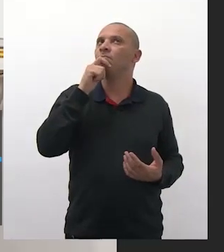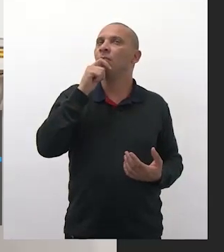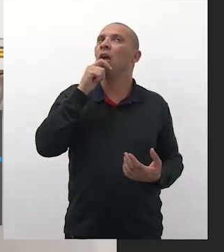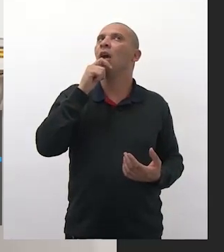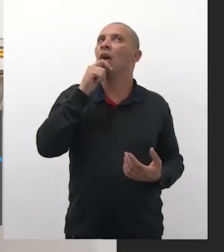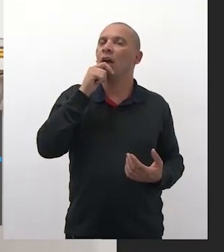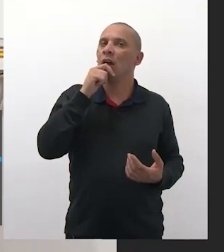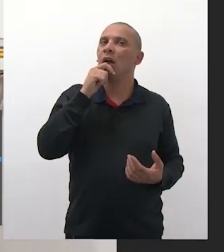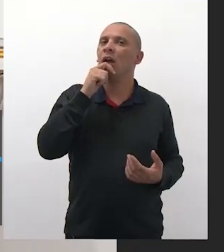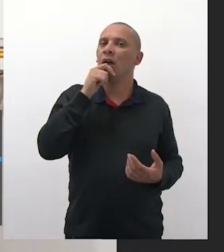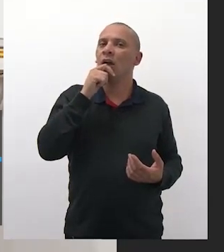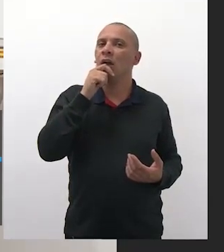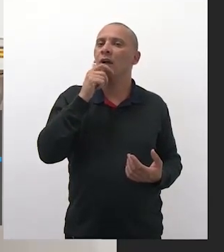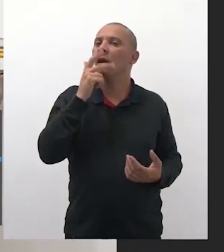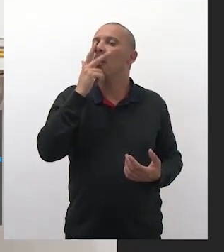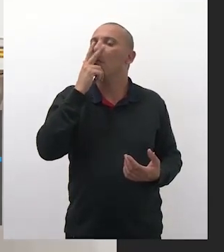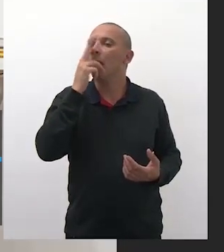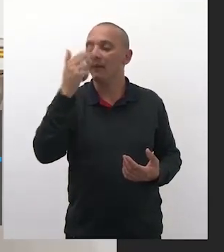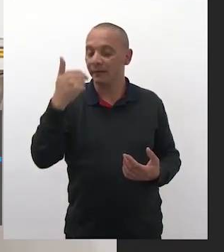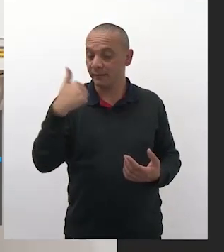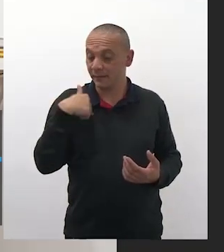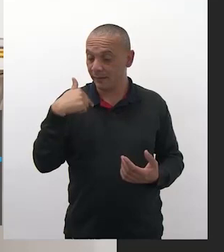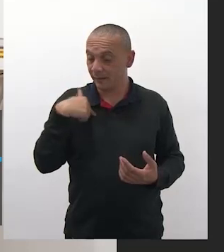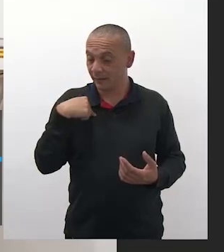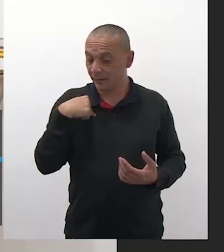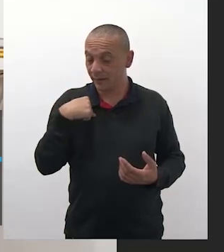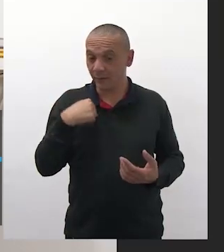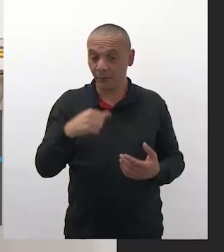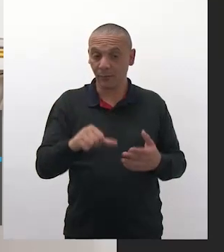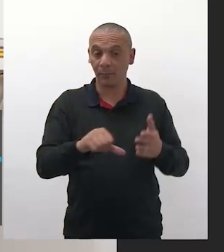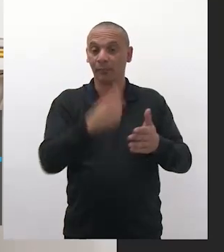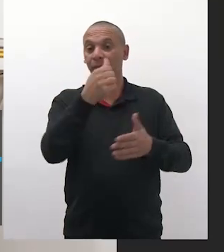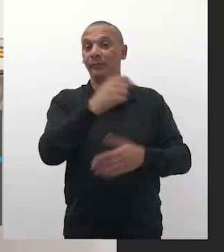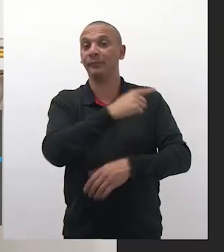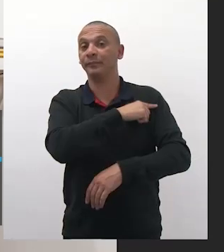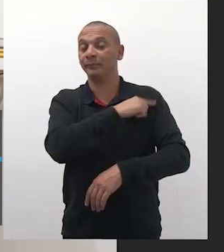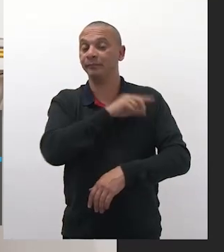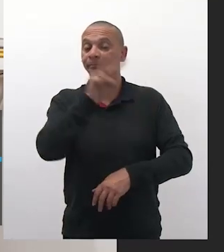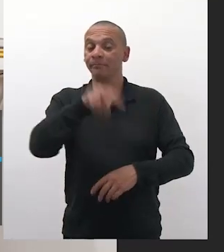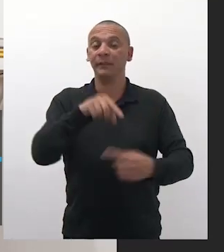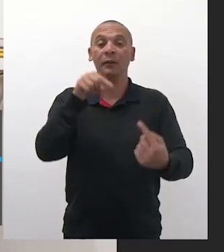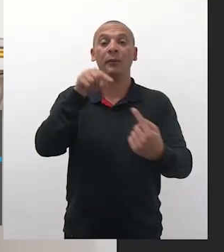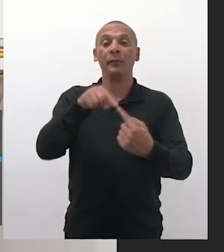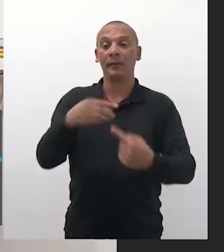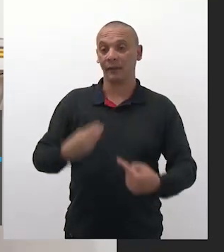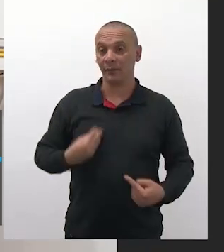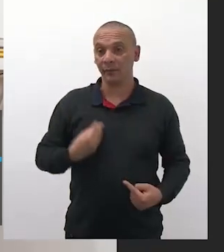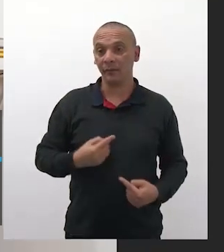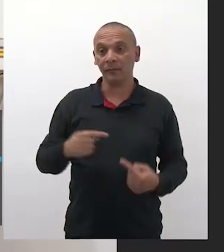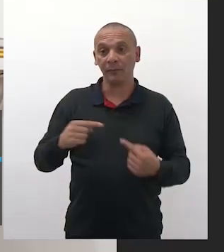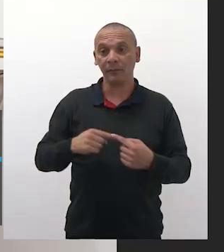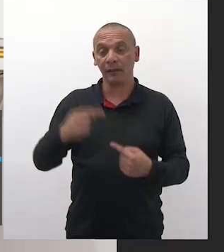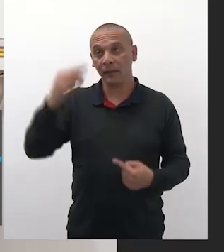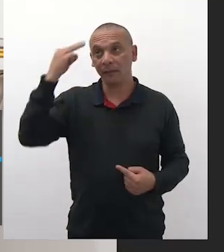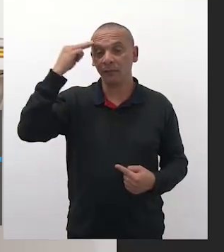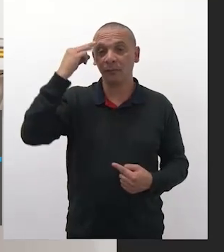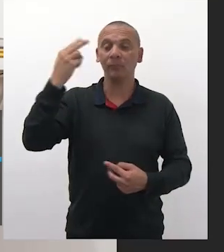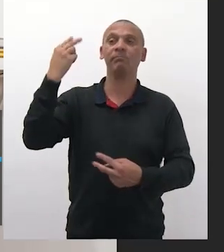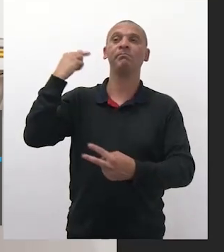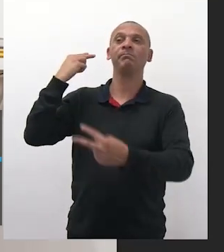nossa, parece eu lá na primeira série, eu já vivi isso. Aí veio a